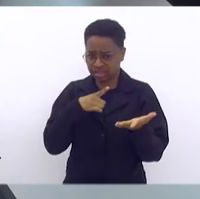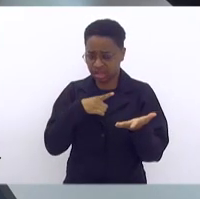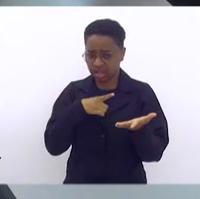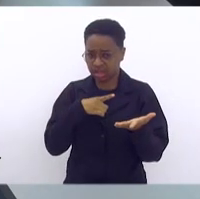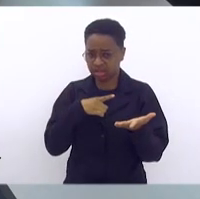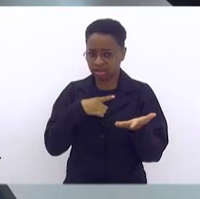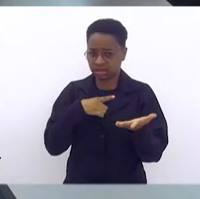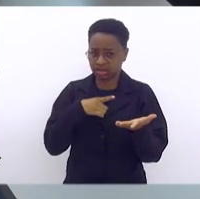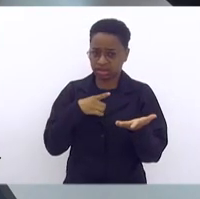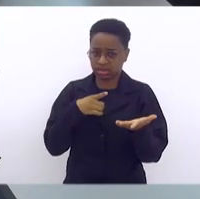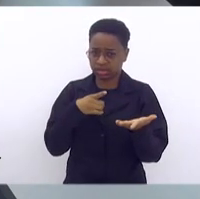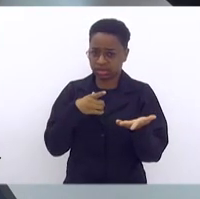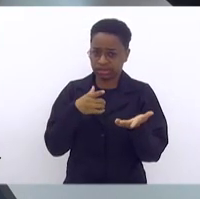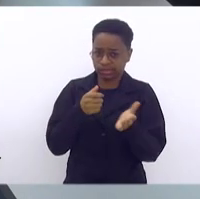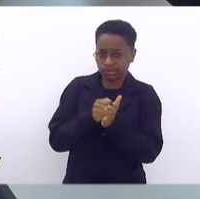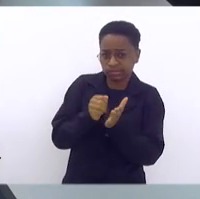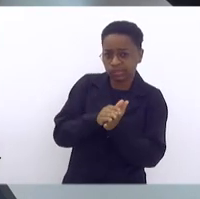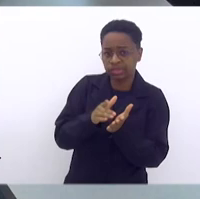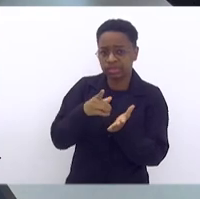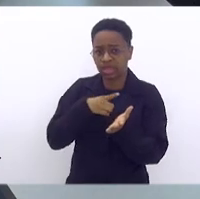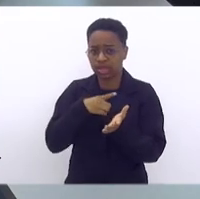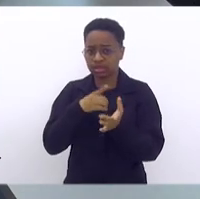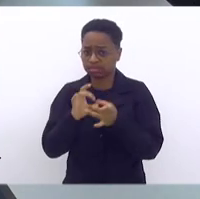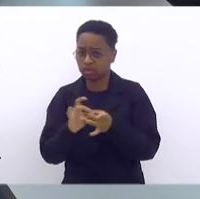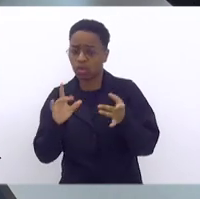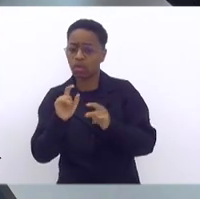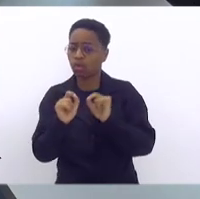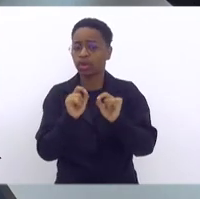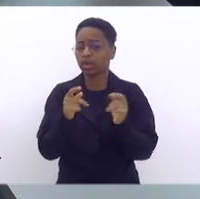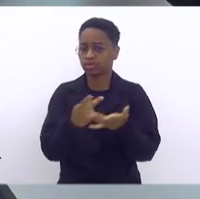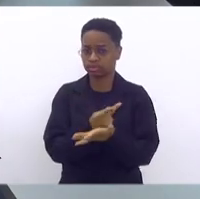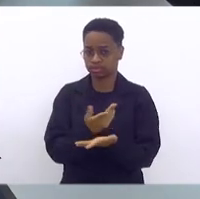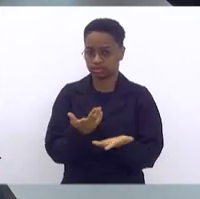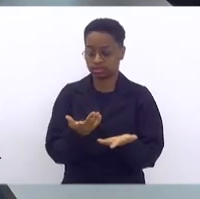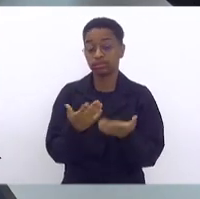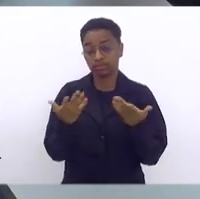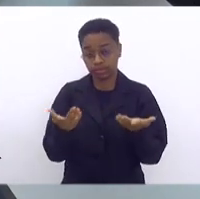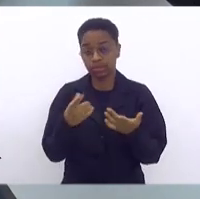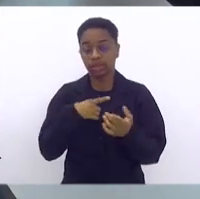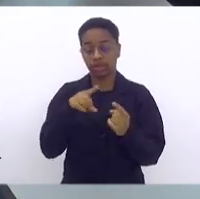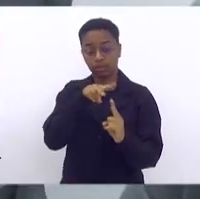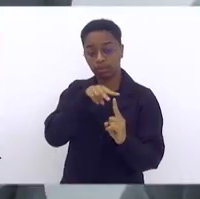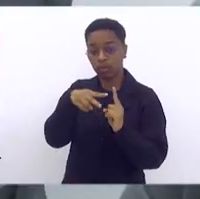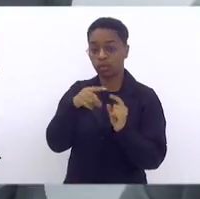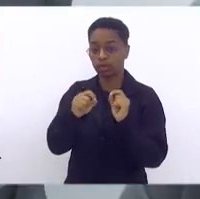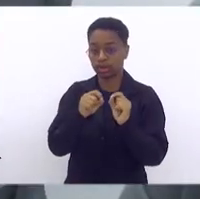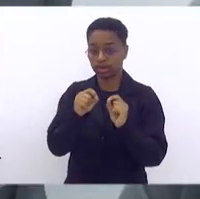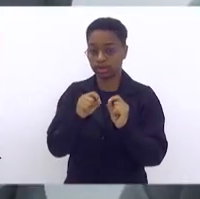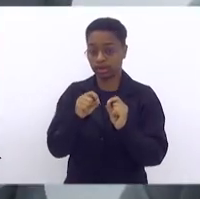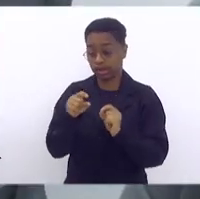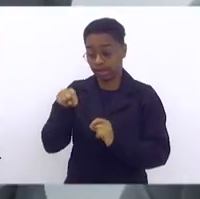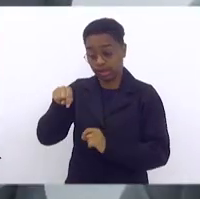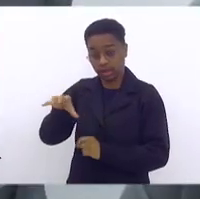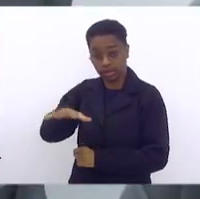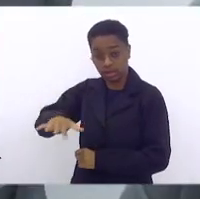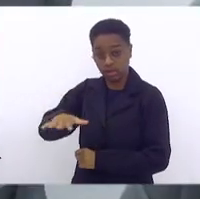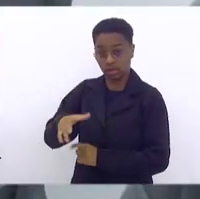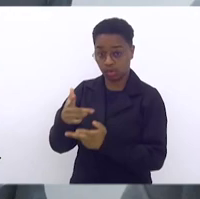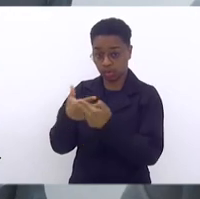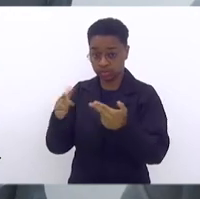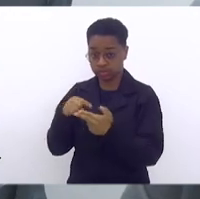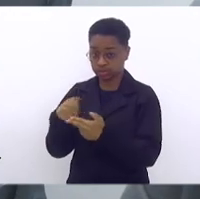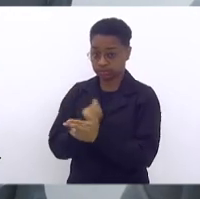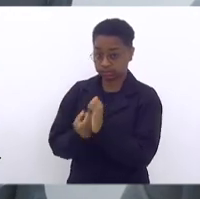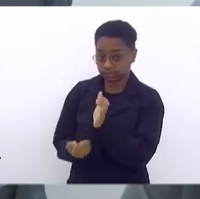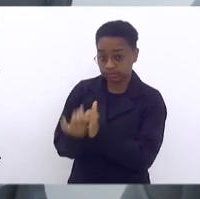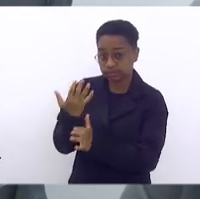tipo de sanção? Então, nesses dois olhares, né? O olhar daquilo que a gente pode produzir enquanto